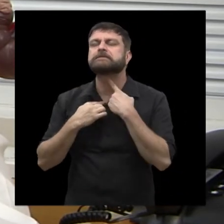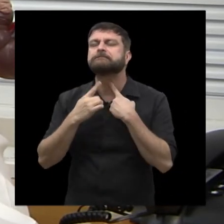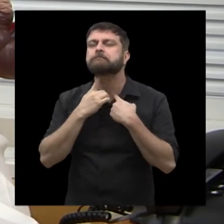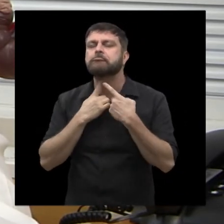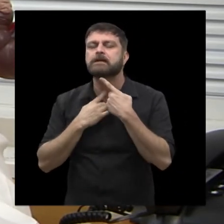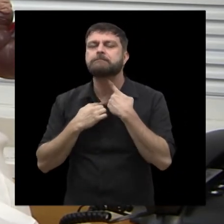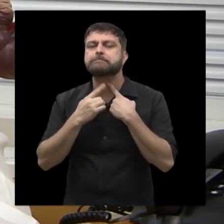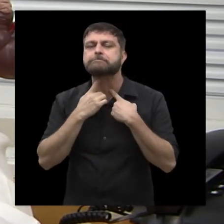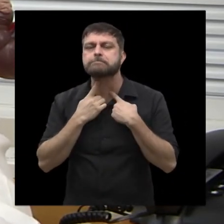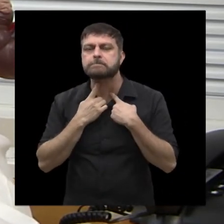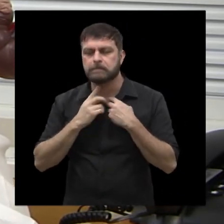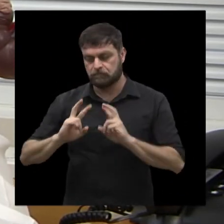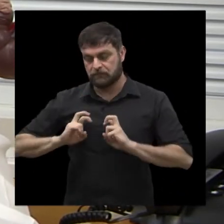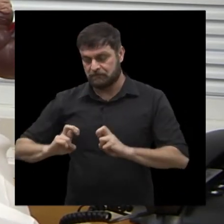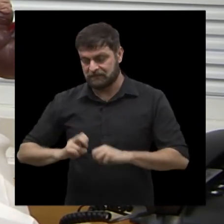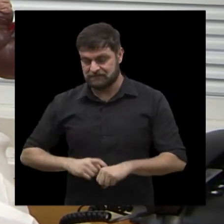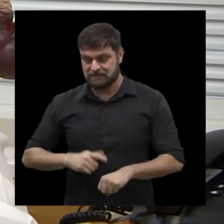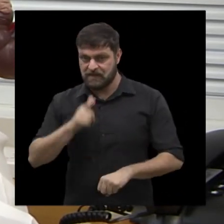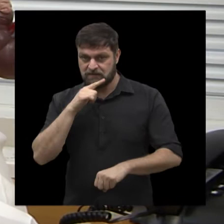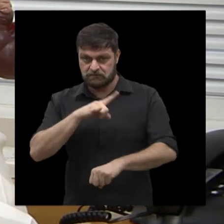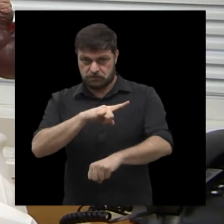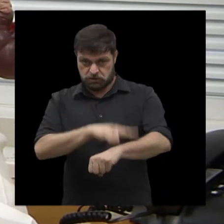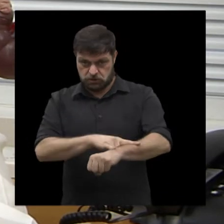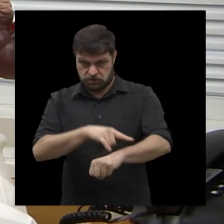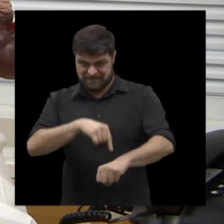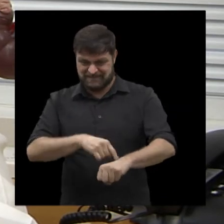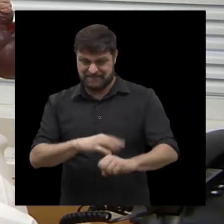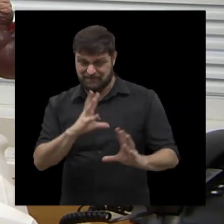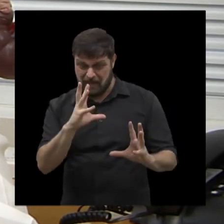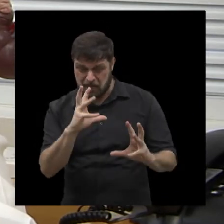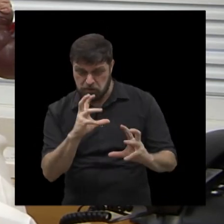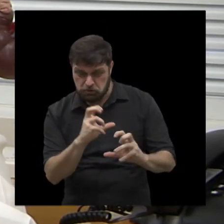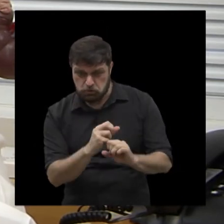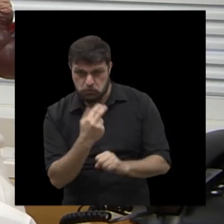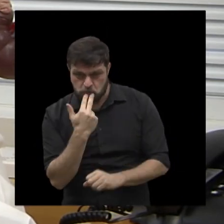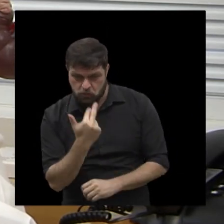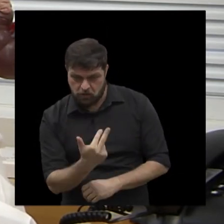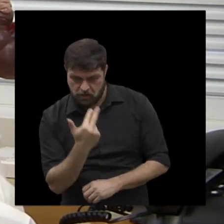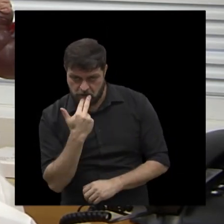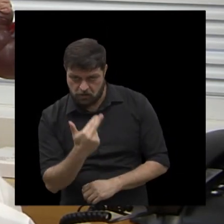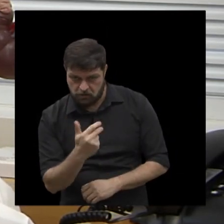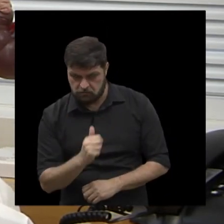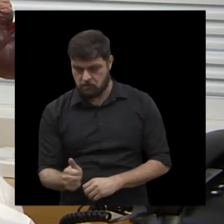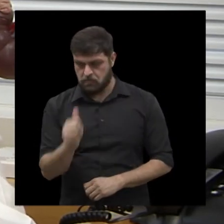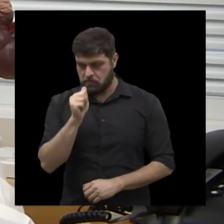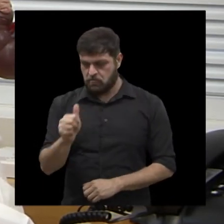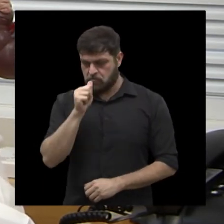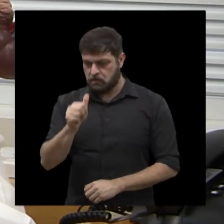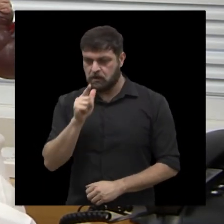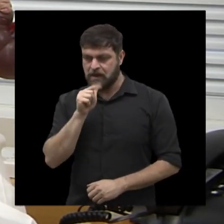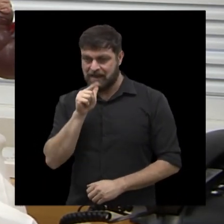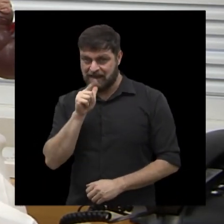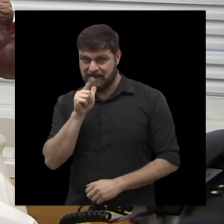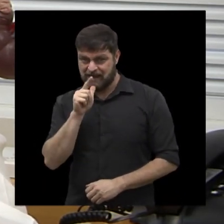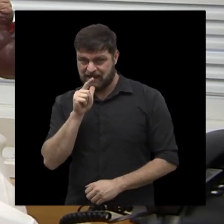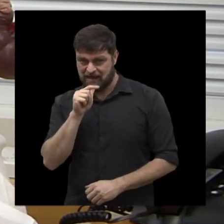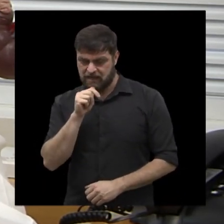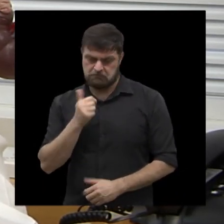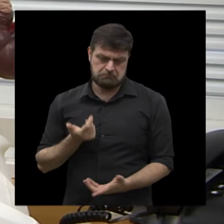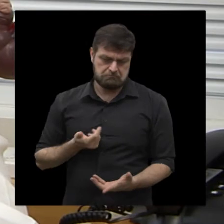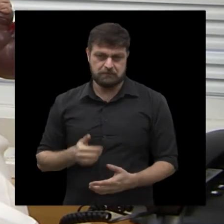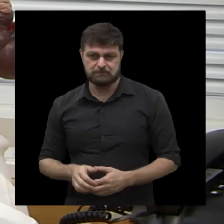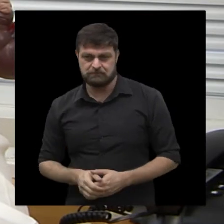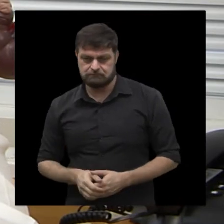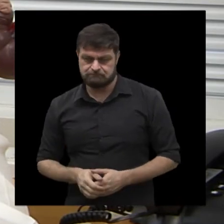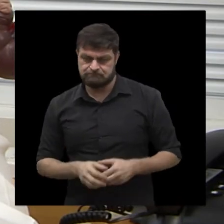um pouquinho de atenção no xixi. Se ele começar a ficar muito escuro, e se você estiver tomando bastante líquido,